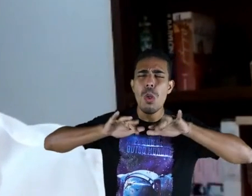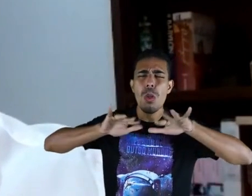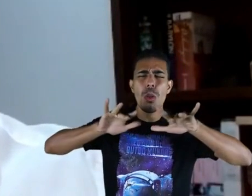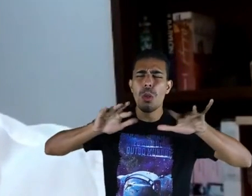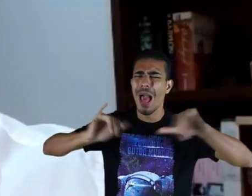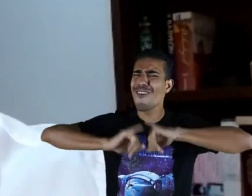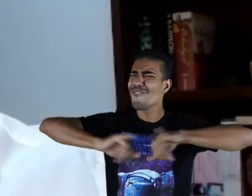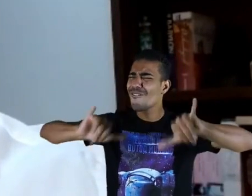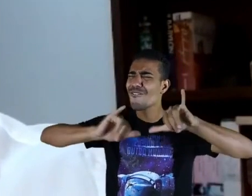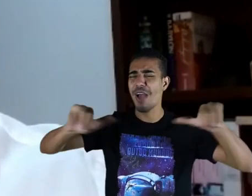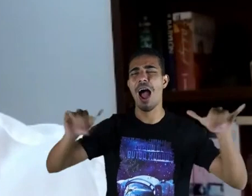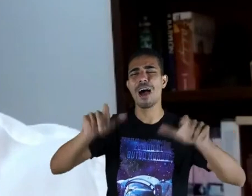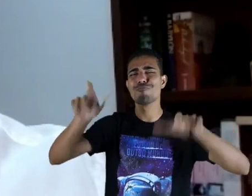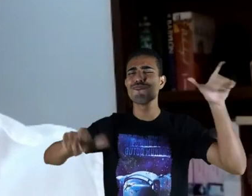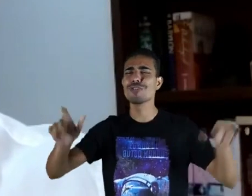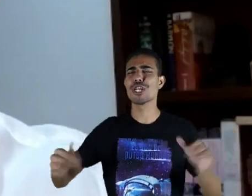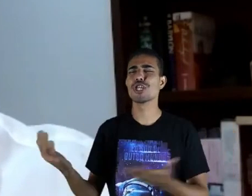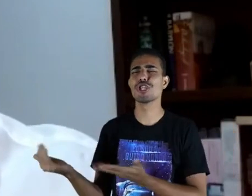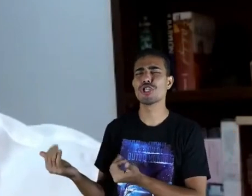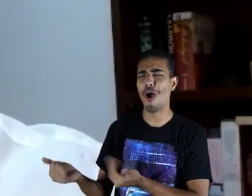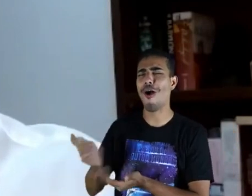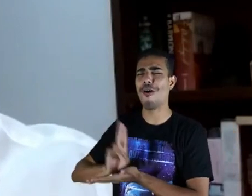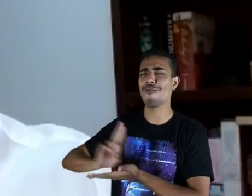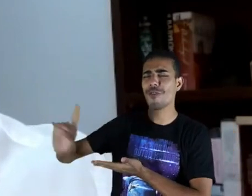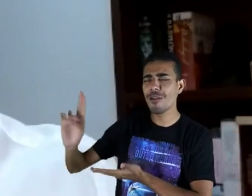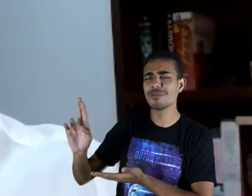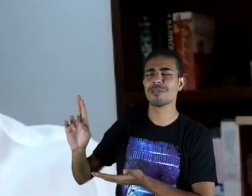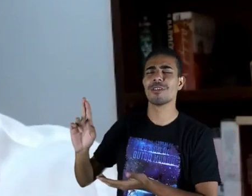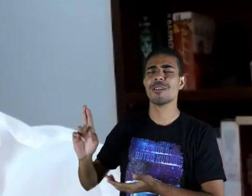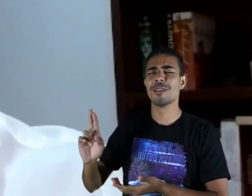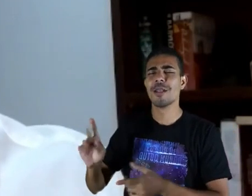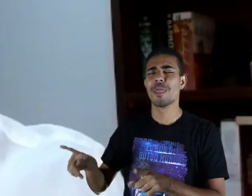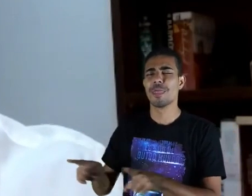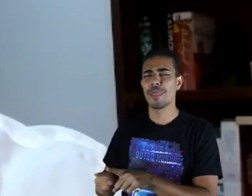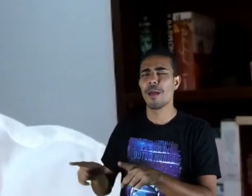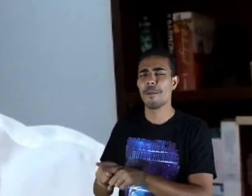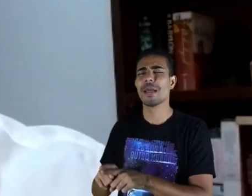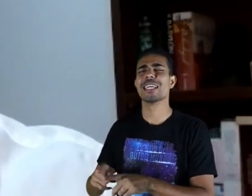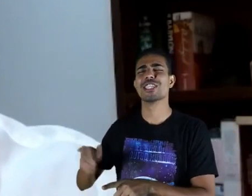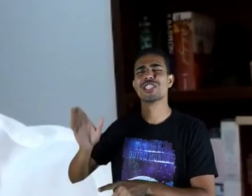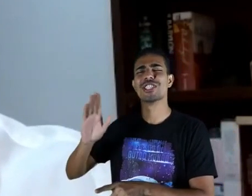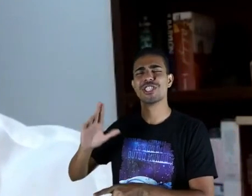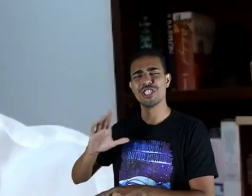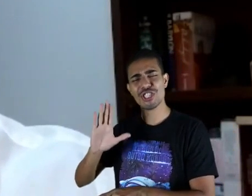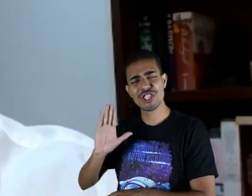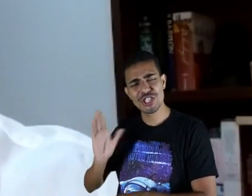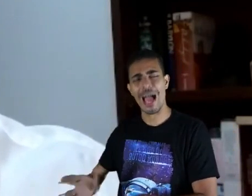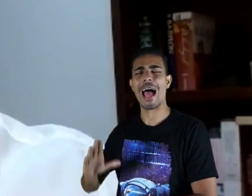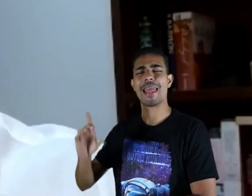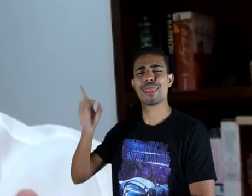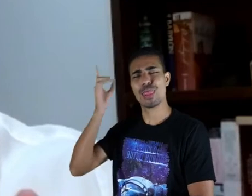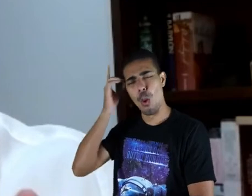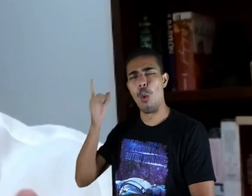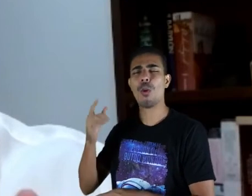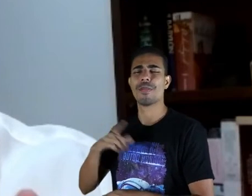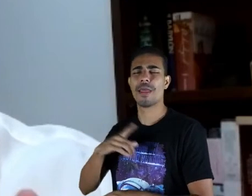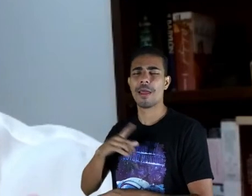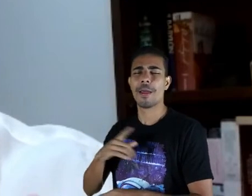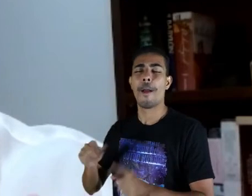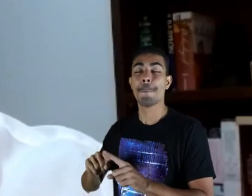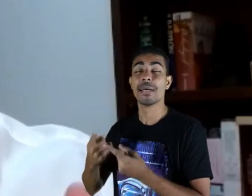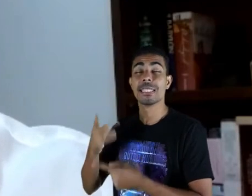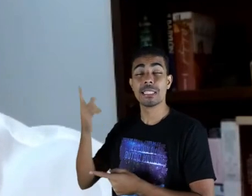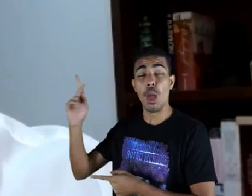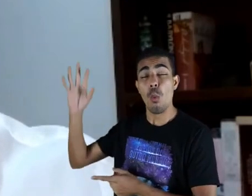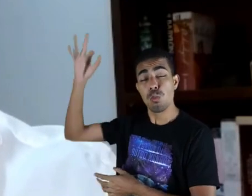jovens que estão ouvindo nesse momento. Jovens universitários, pré-universitários, quem já saiu da universidade, não importa. Enfim, que o teu